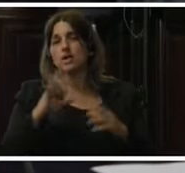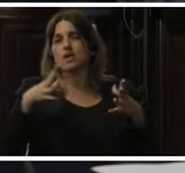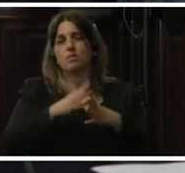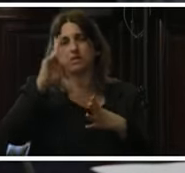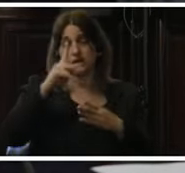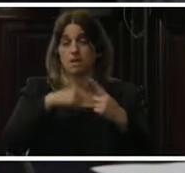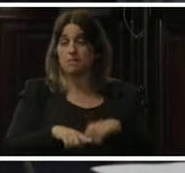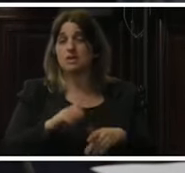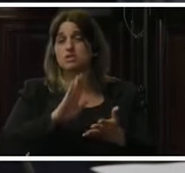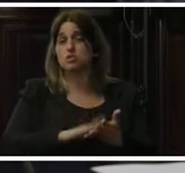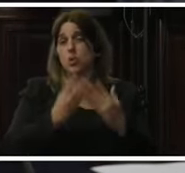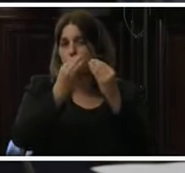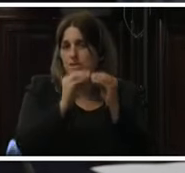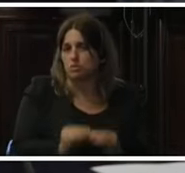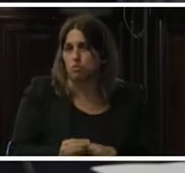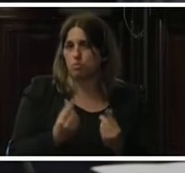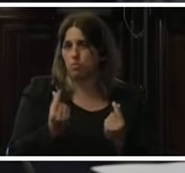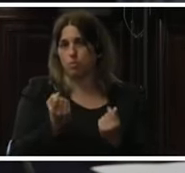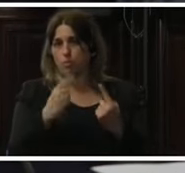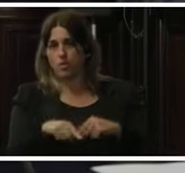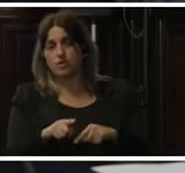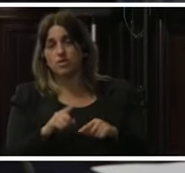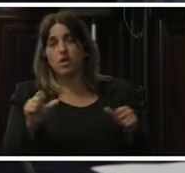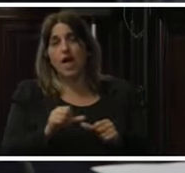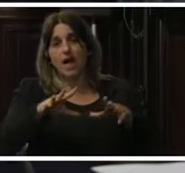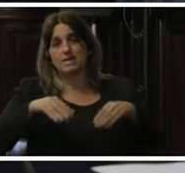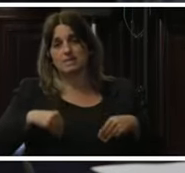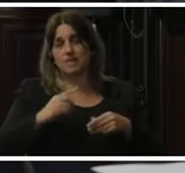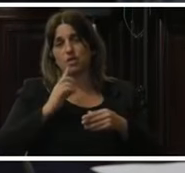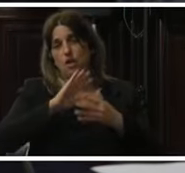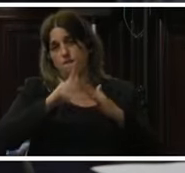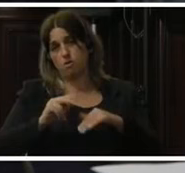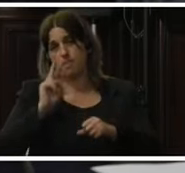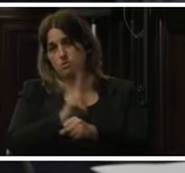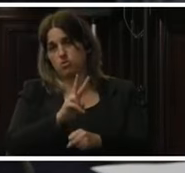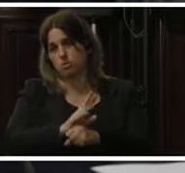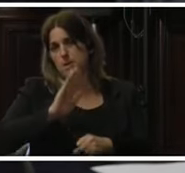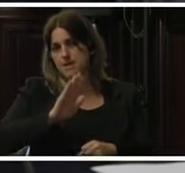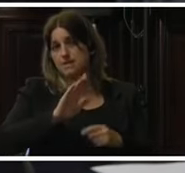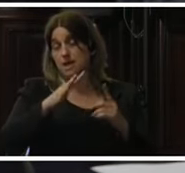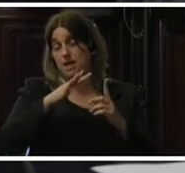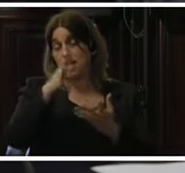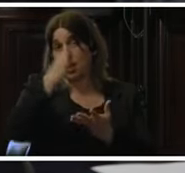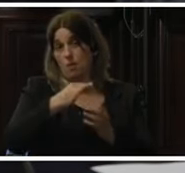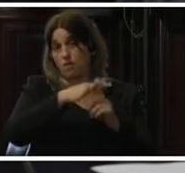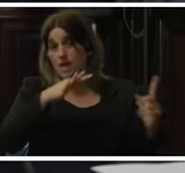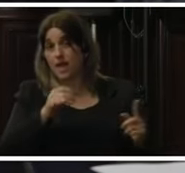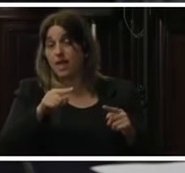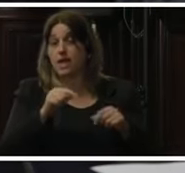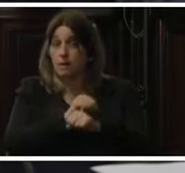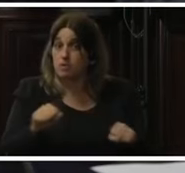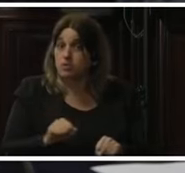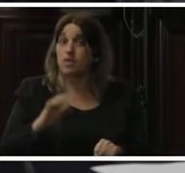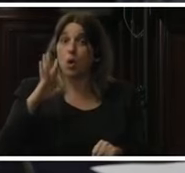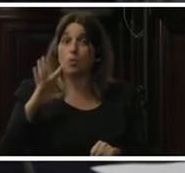região norte com a afetação das medidas de monitoramento de ameaças aos povos isolados e na possibilidade de repetição de 9 genocídios